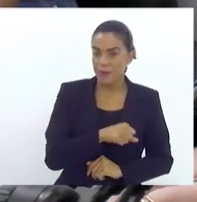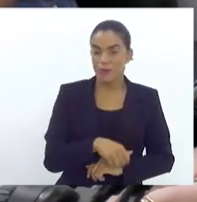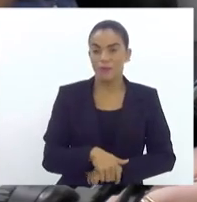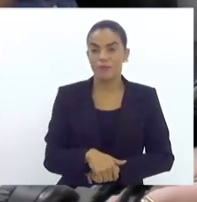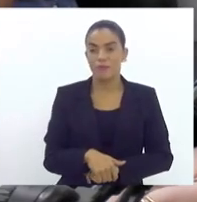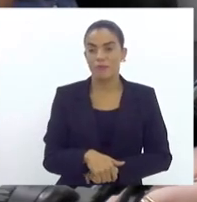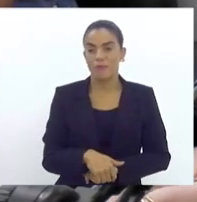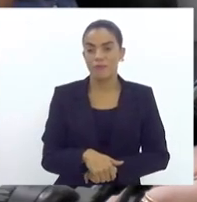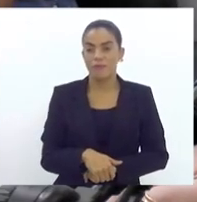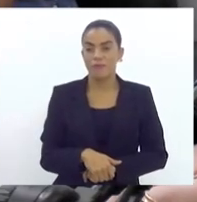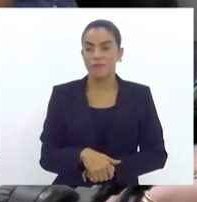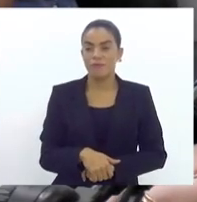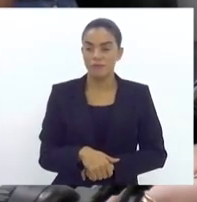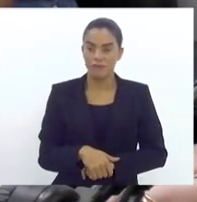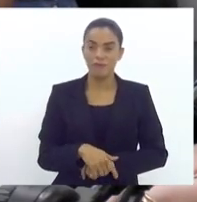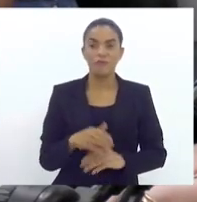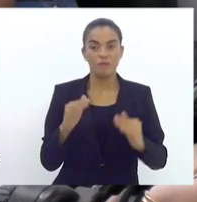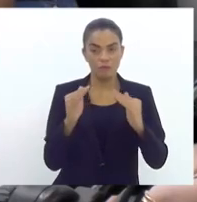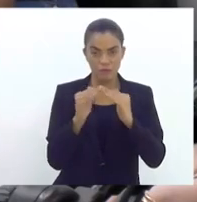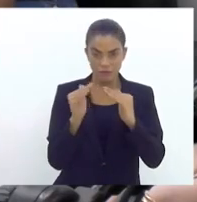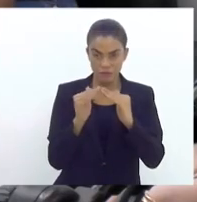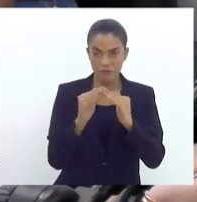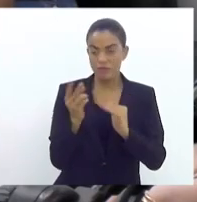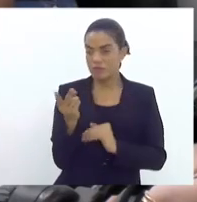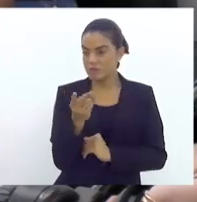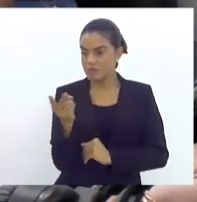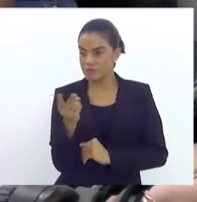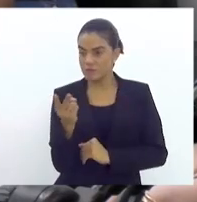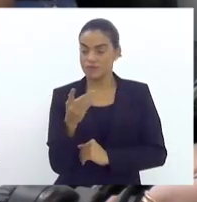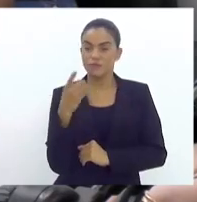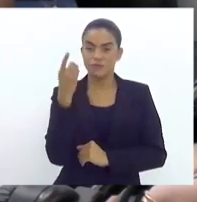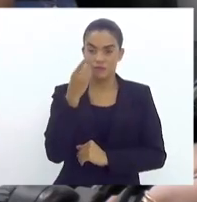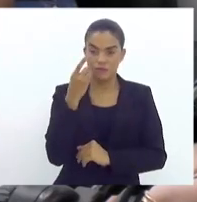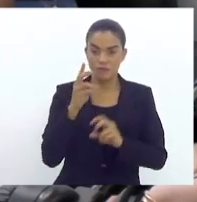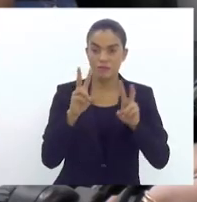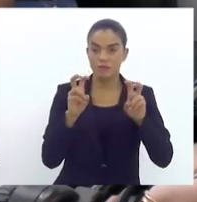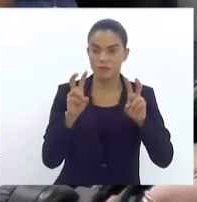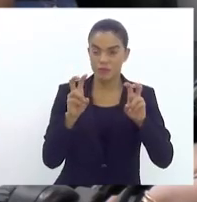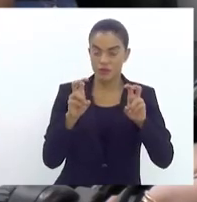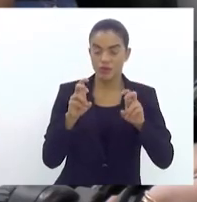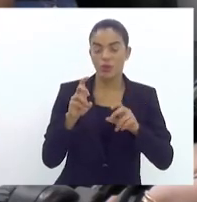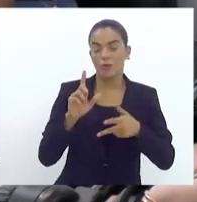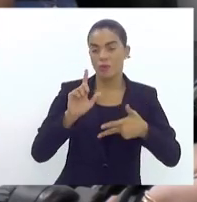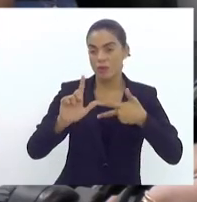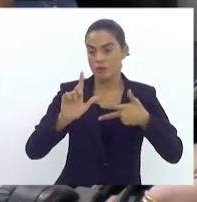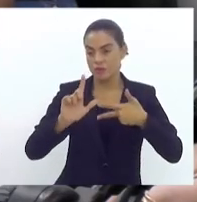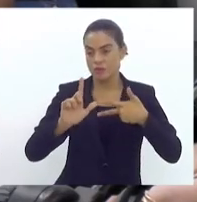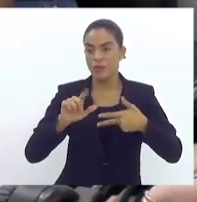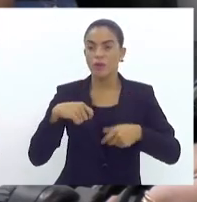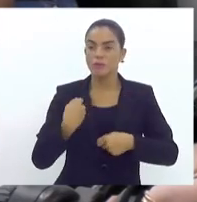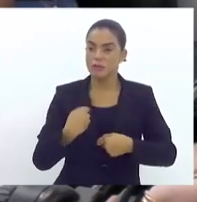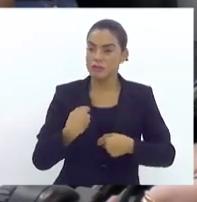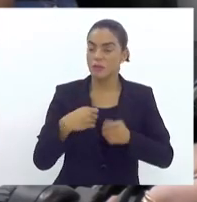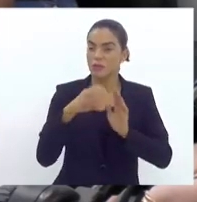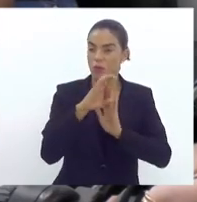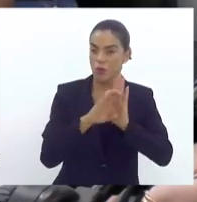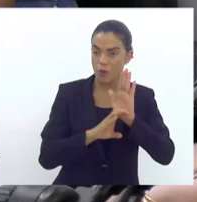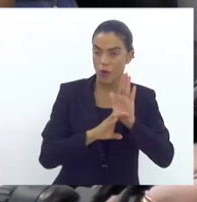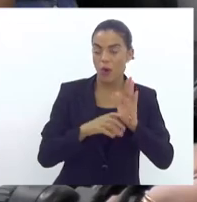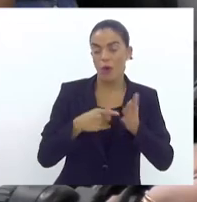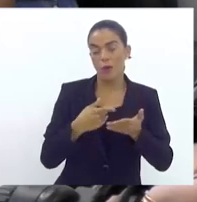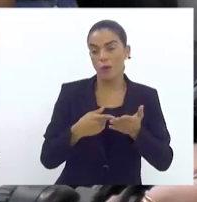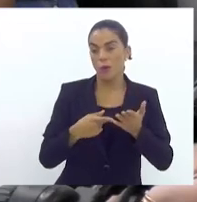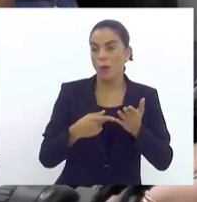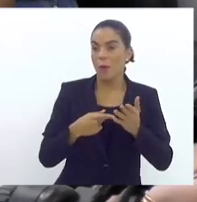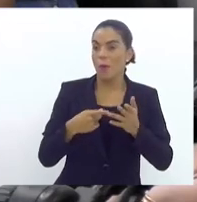menos 5 minutos concordo com as duas deputadas na questão Legislativa o que nós precisamos da Verdade é um código penal e processual informático